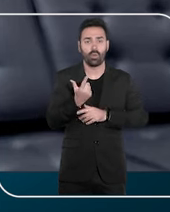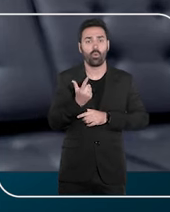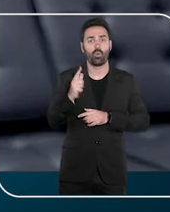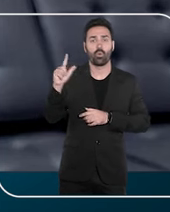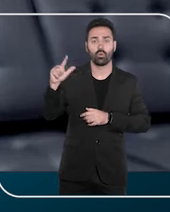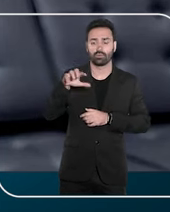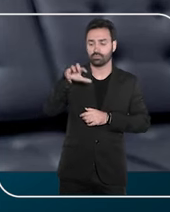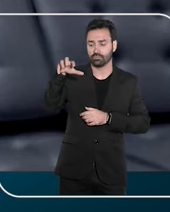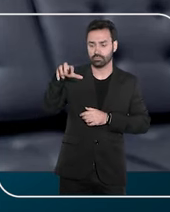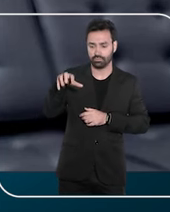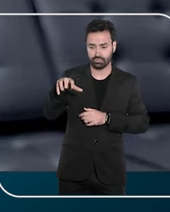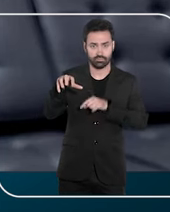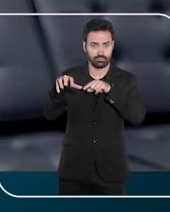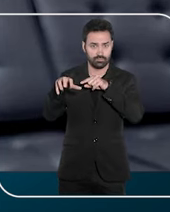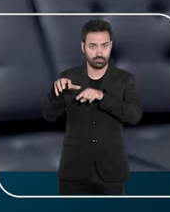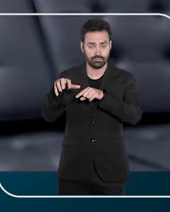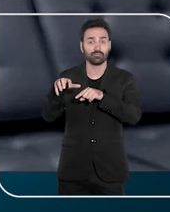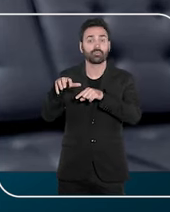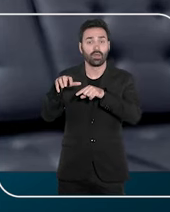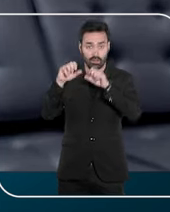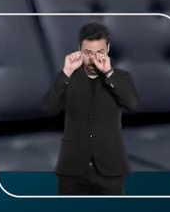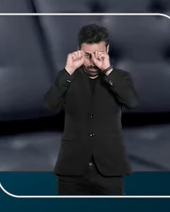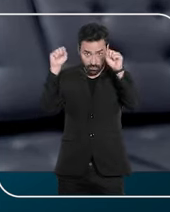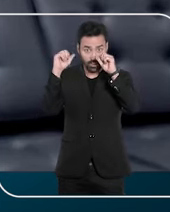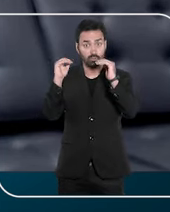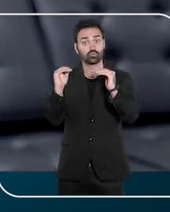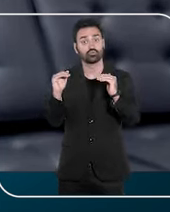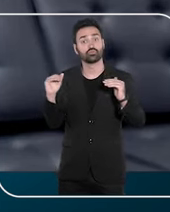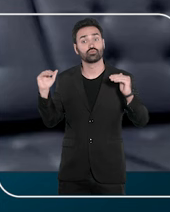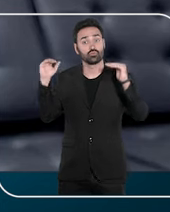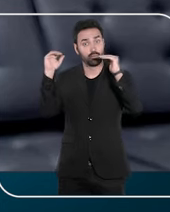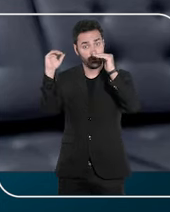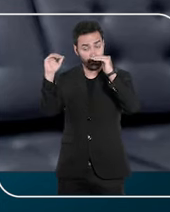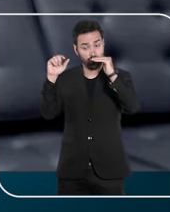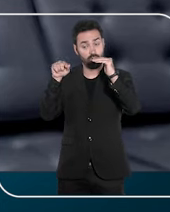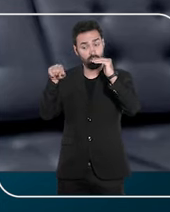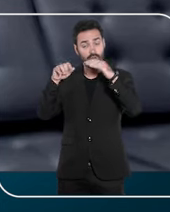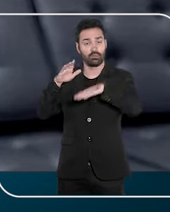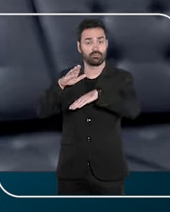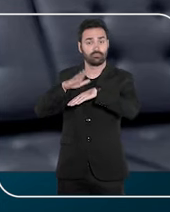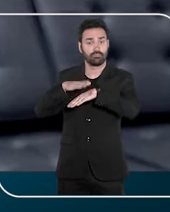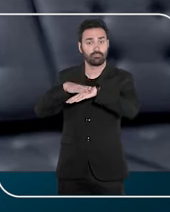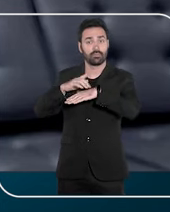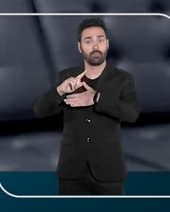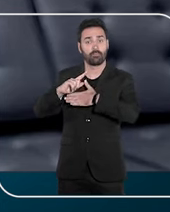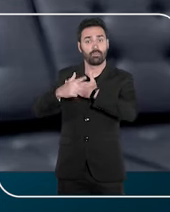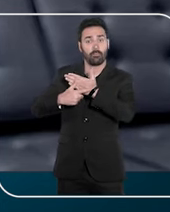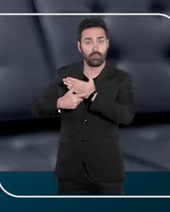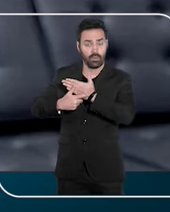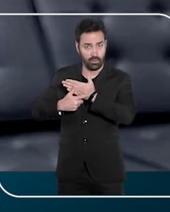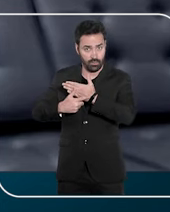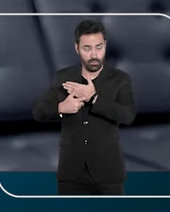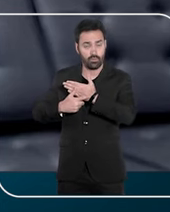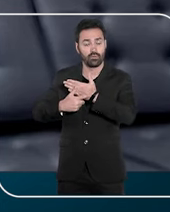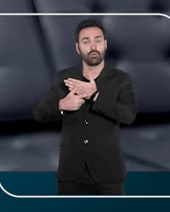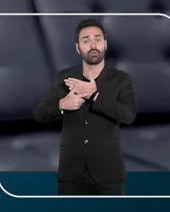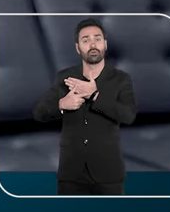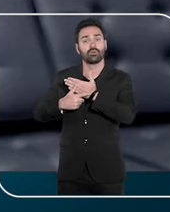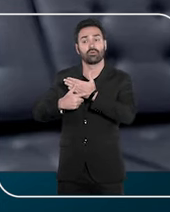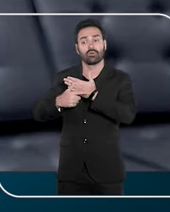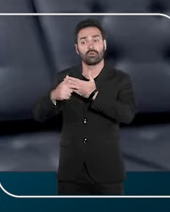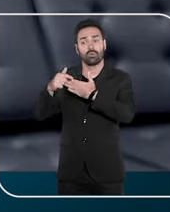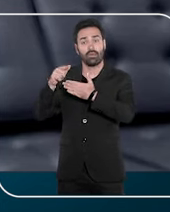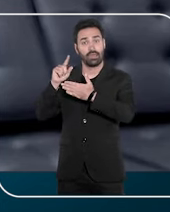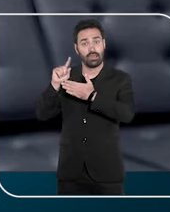natureza superior, e concentrasse uma função que era até então desempenhada pelo